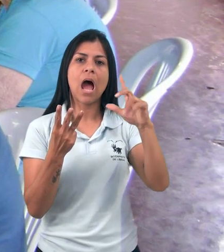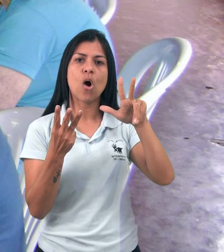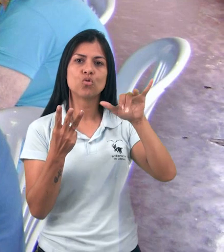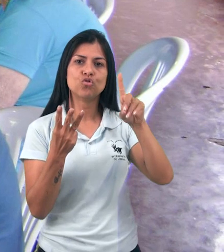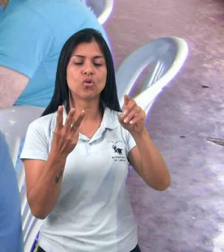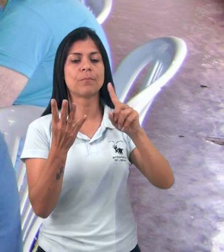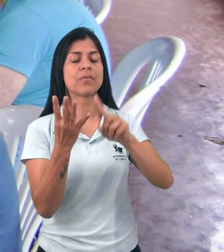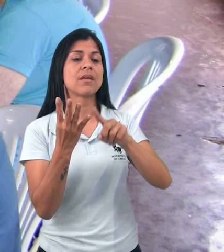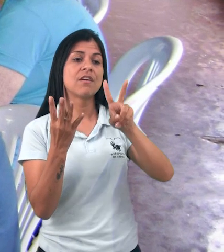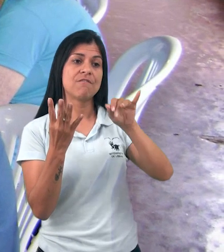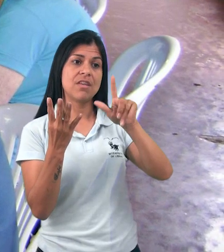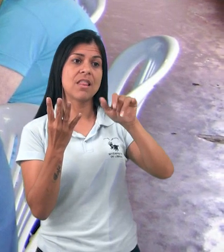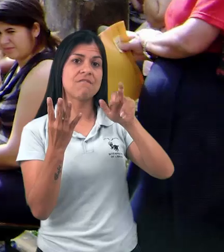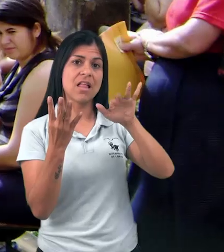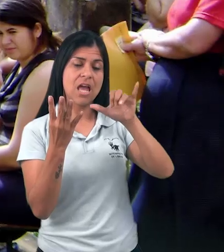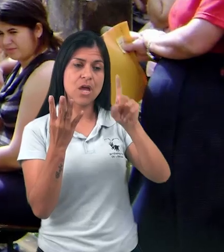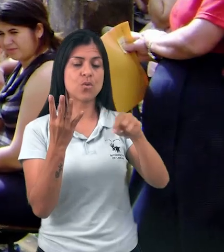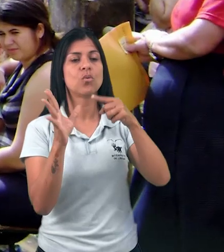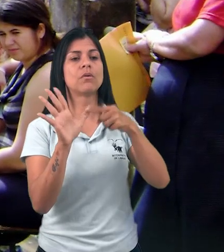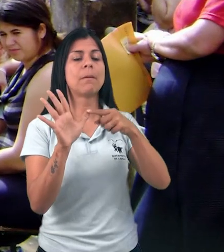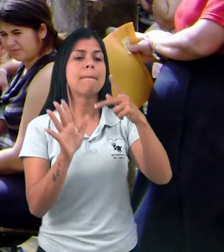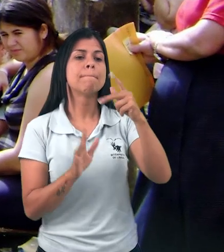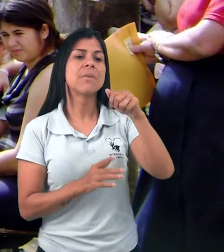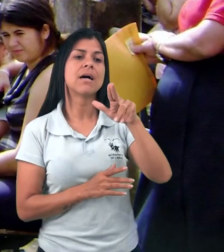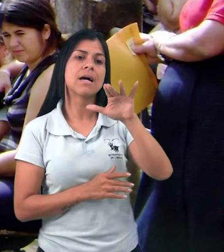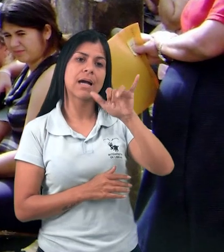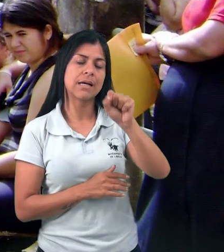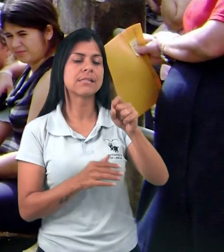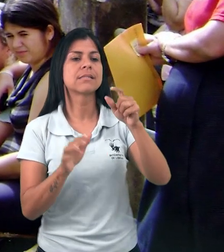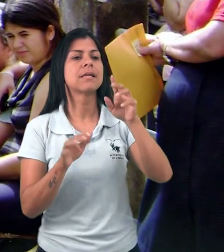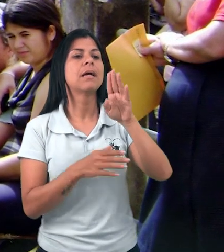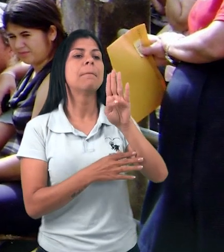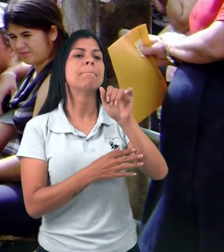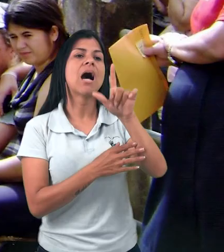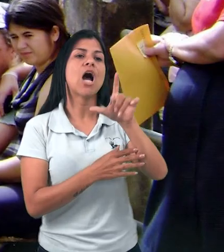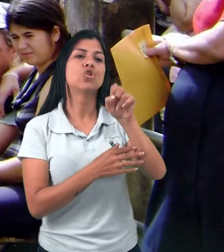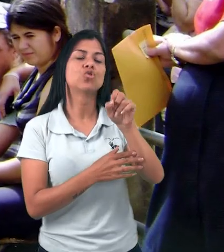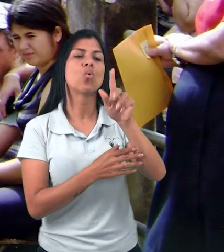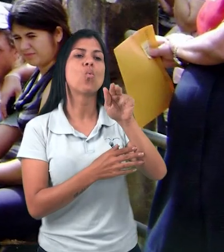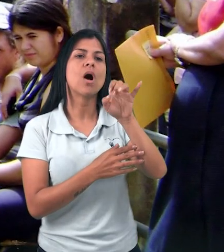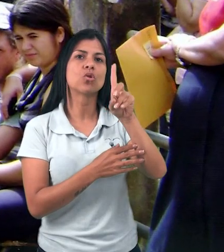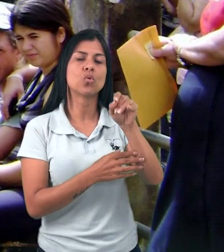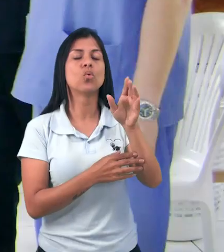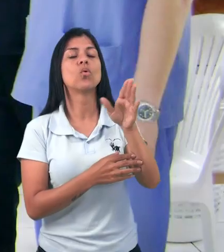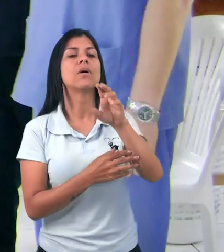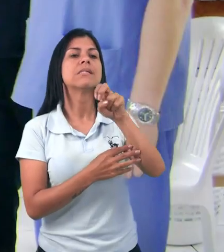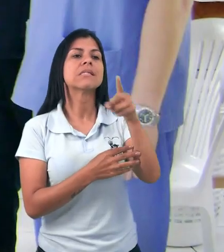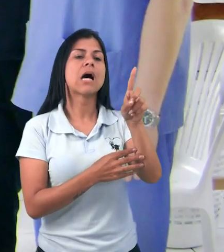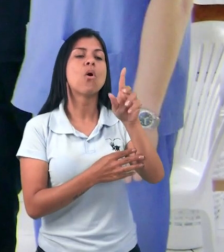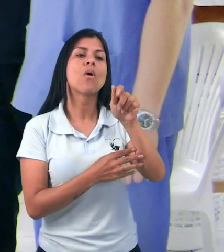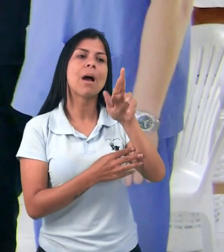Maria, Vila Valério, Pancas, Baixo Guandu, Laranja da Terra, São